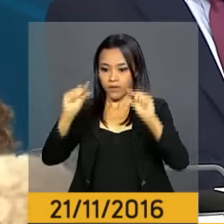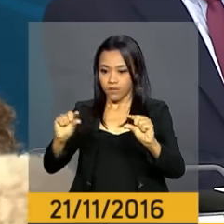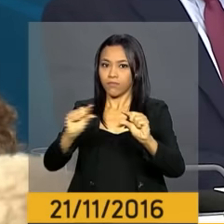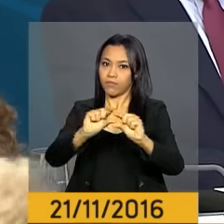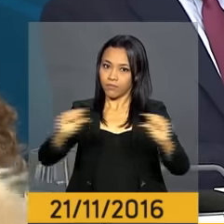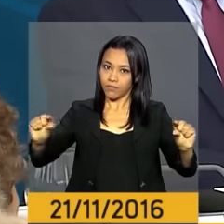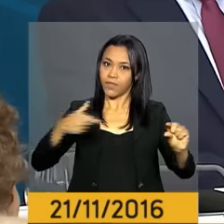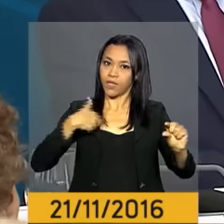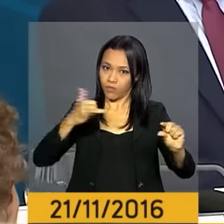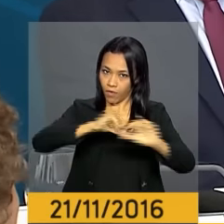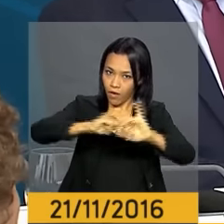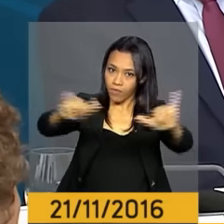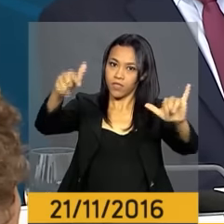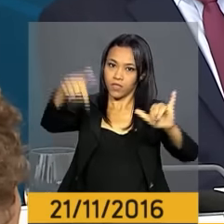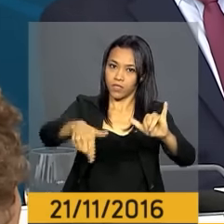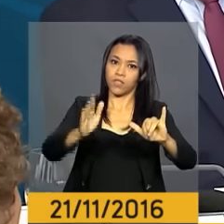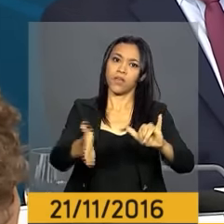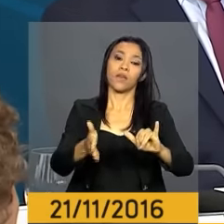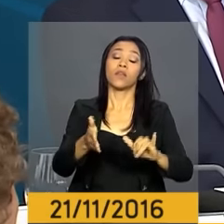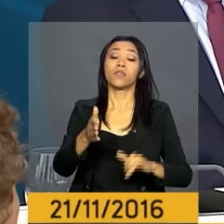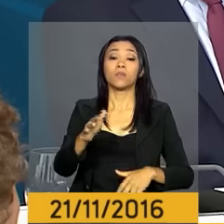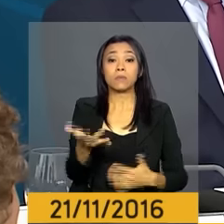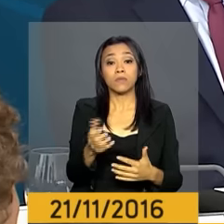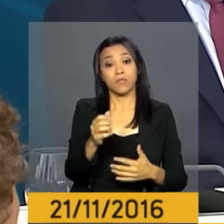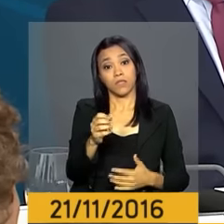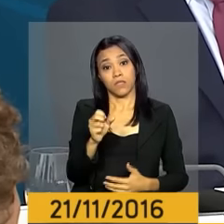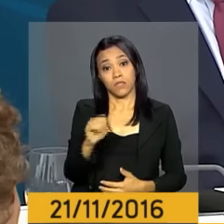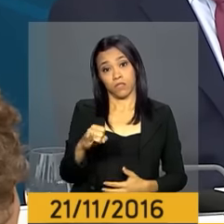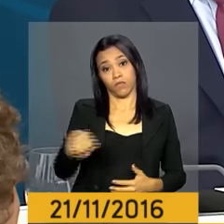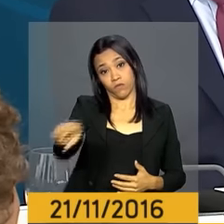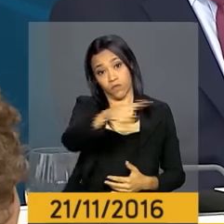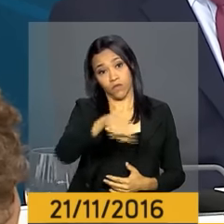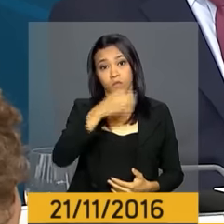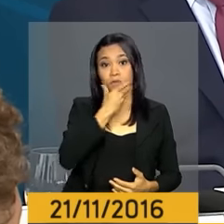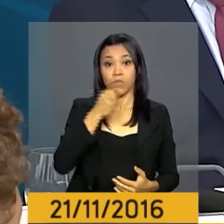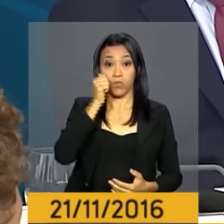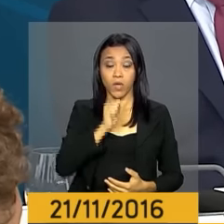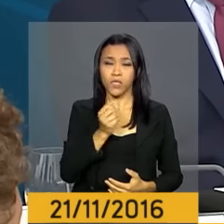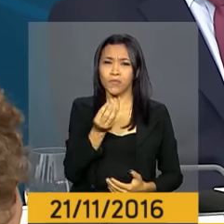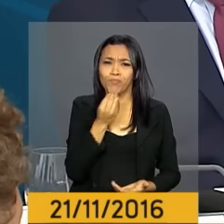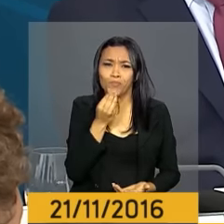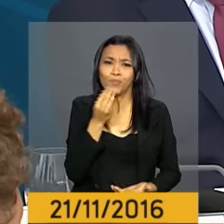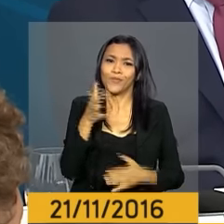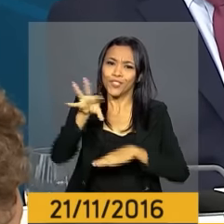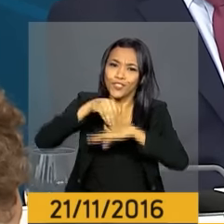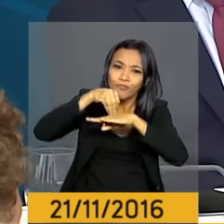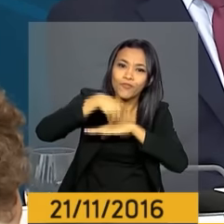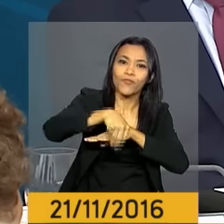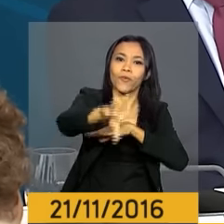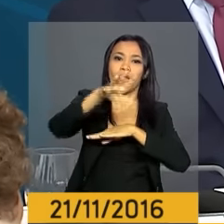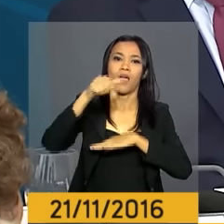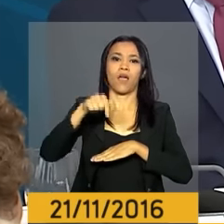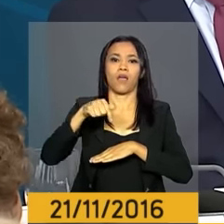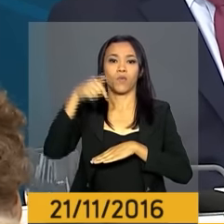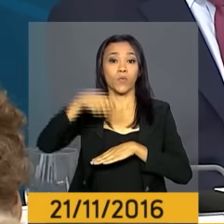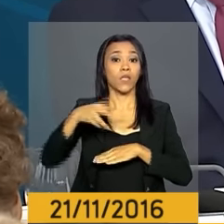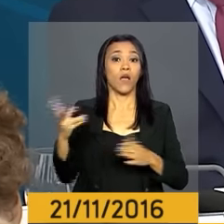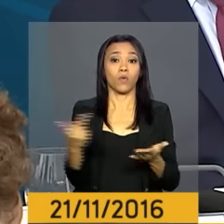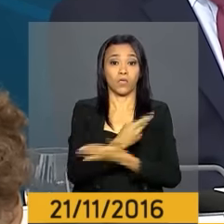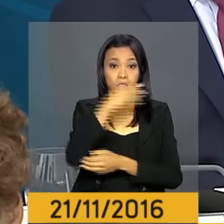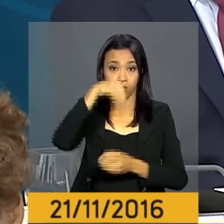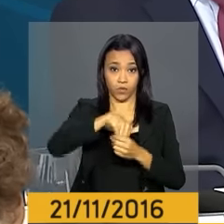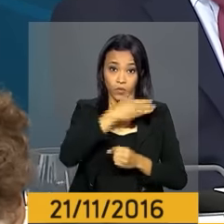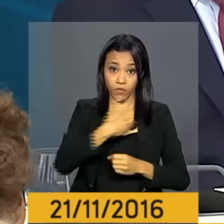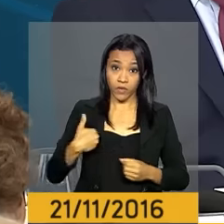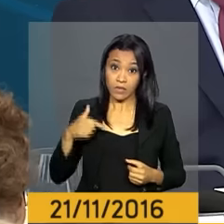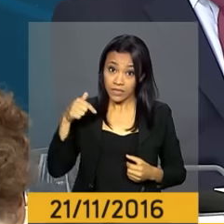né? E, portanto, se os senhores e as senhoras puderem divulgar, fazer essa comunicação, é claro que isso